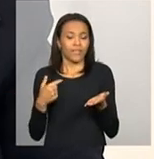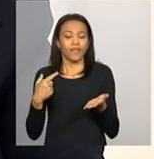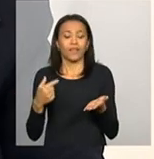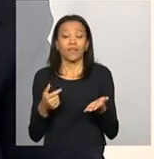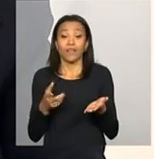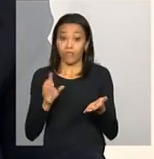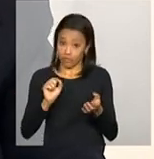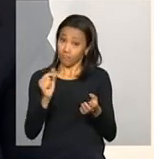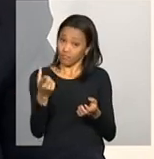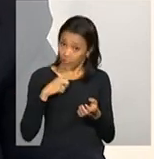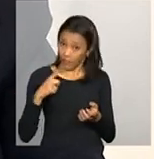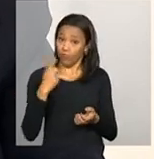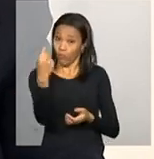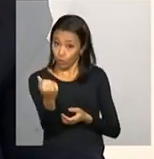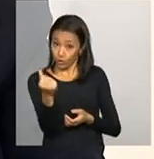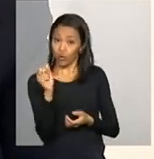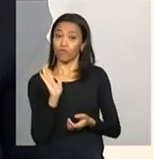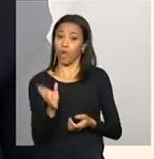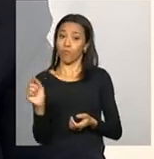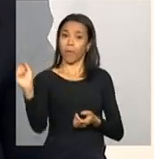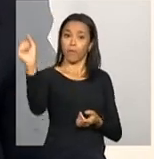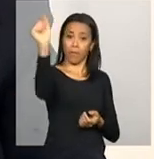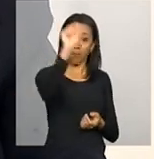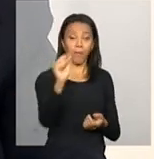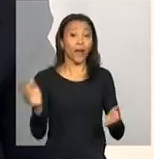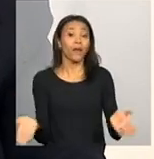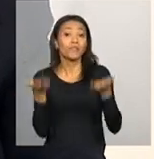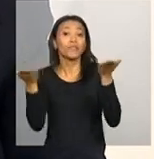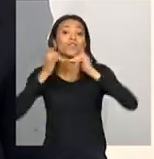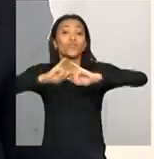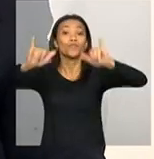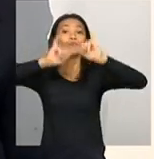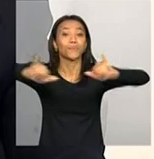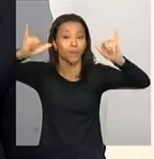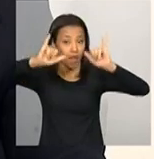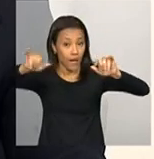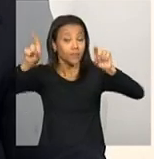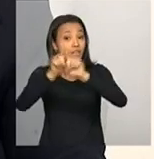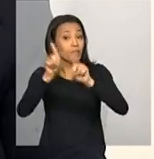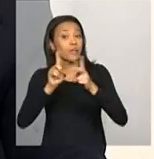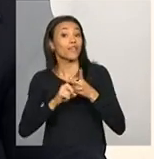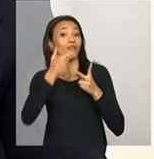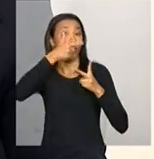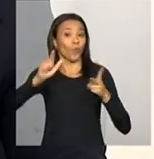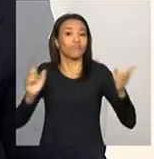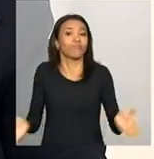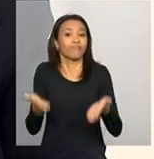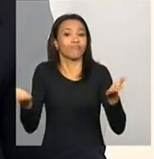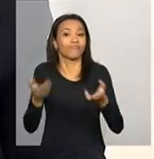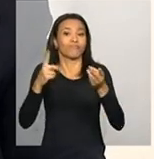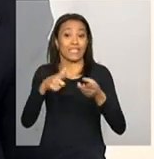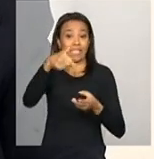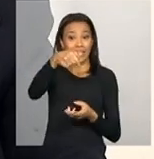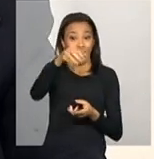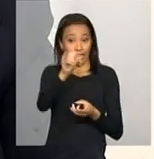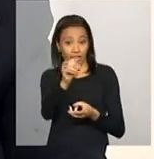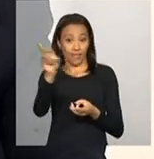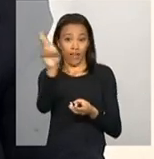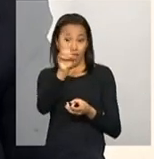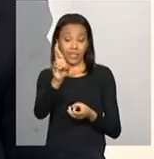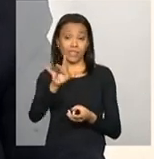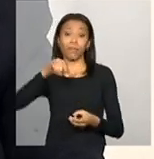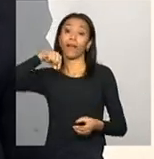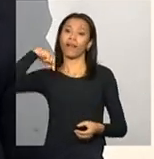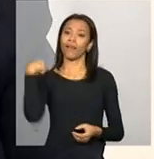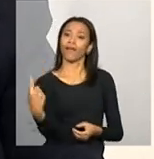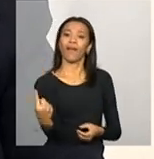recebe, né, para fazer essa mobilização e a sensibilização, existe um incentivo de R$ 70,00 para cada